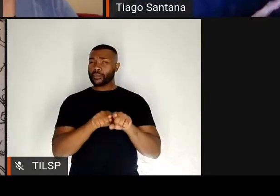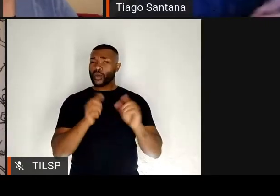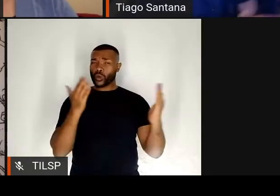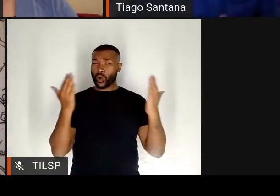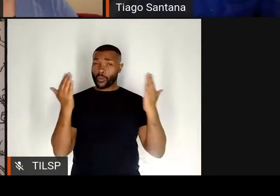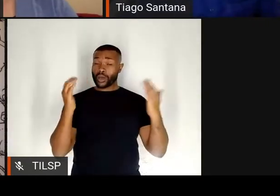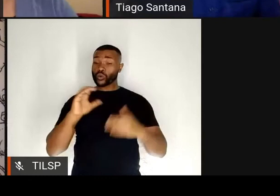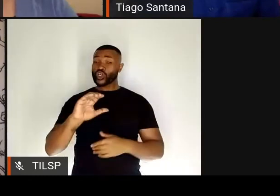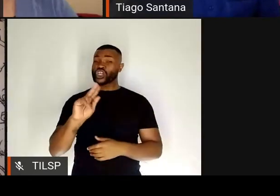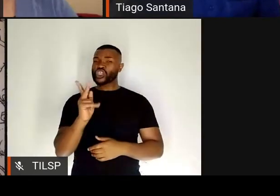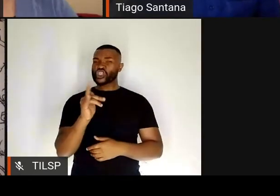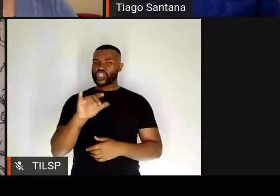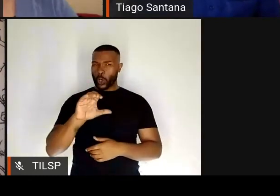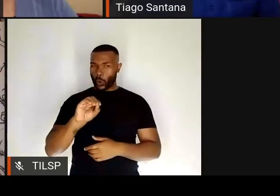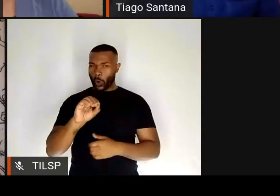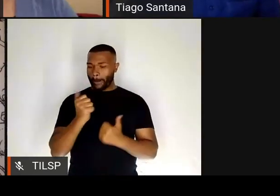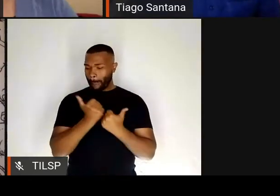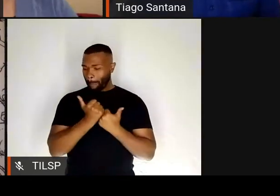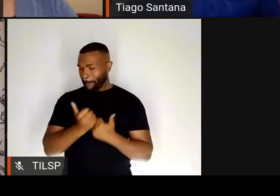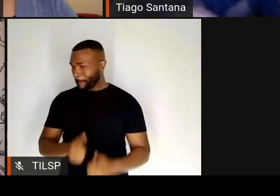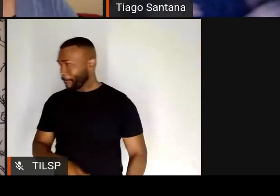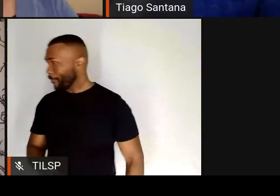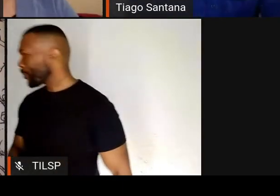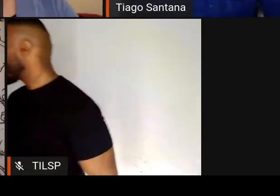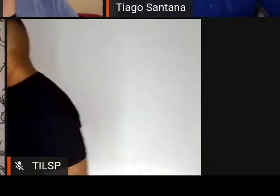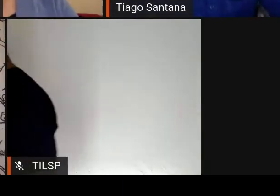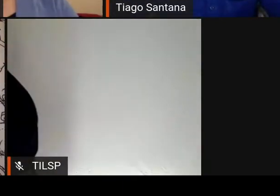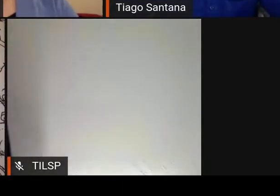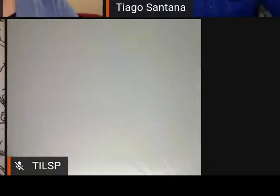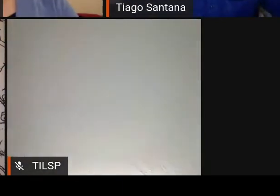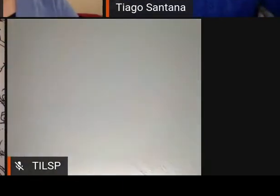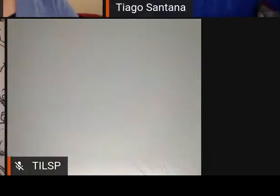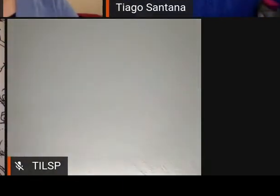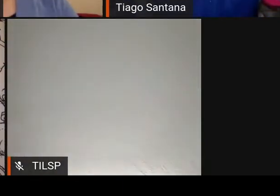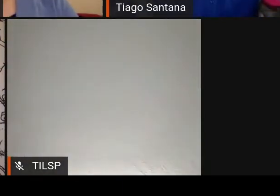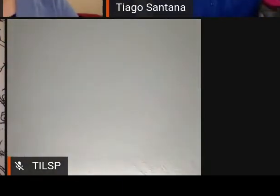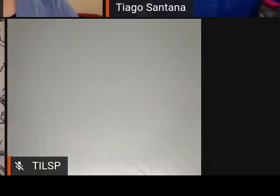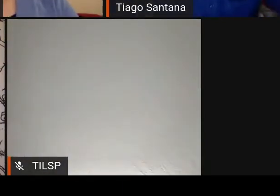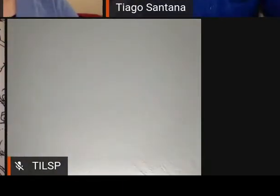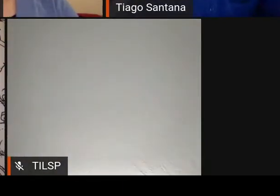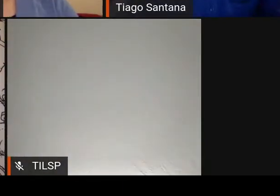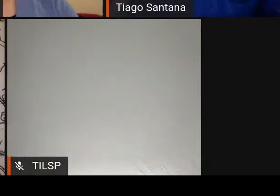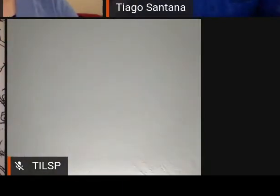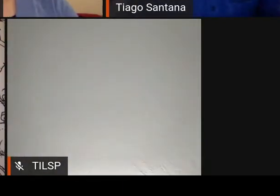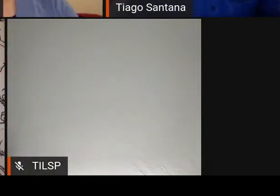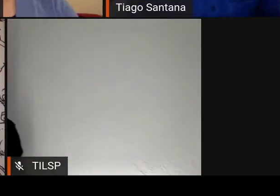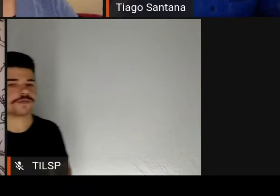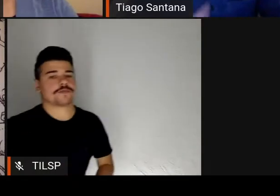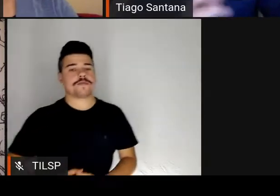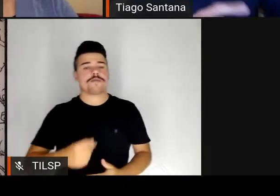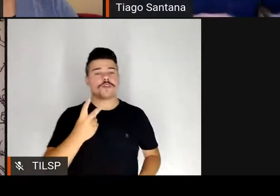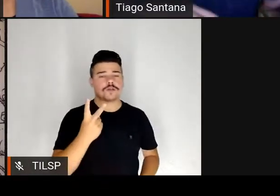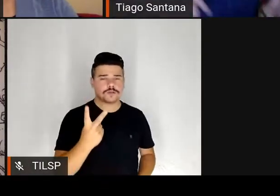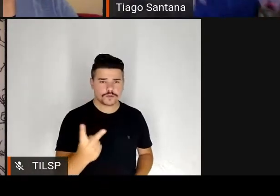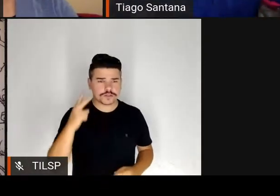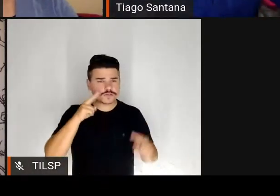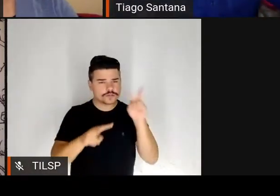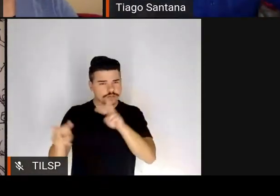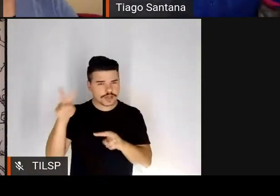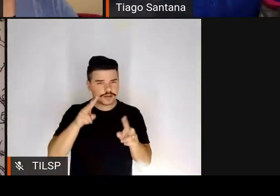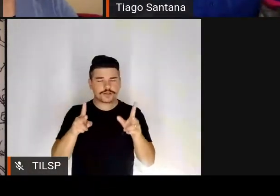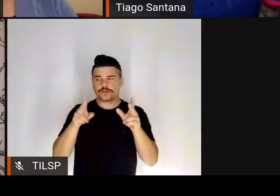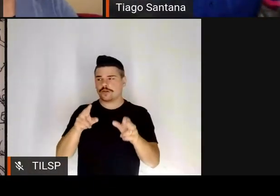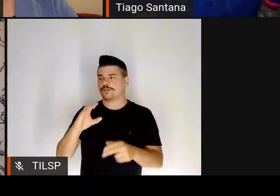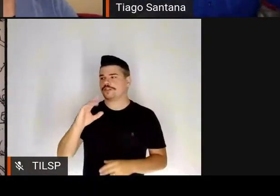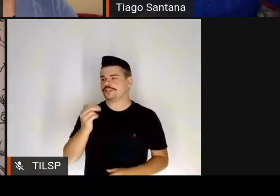outra referência nossa aqui do Ceará, que eram dois visionários, duas pessoas que estavam realmente para além do seu tempo. Chico, né, com